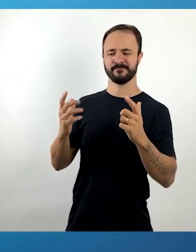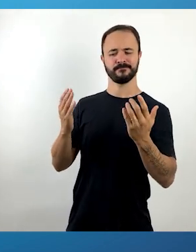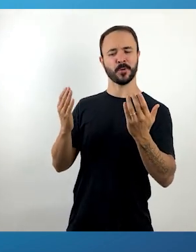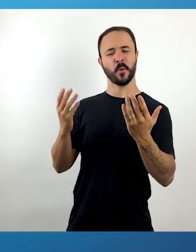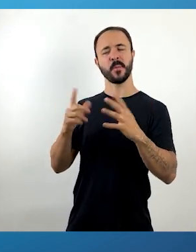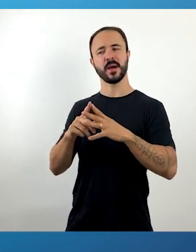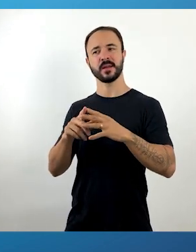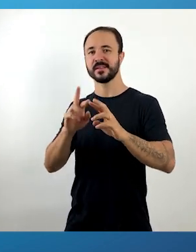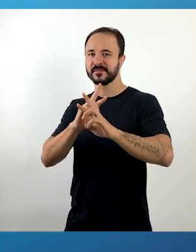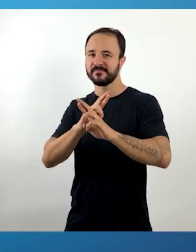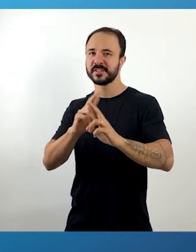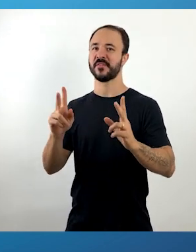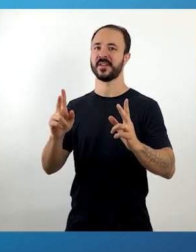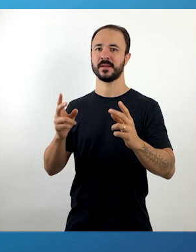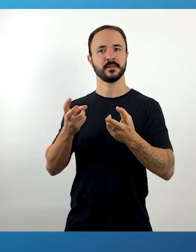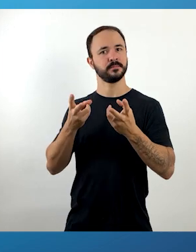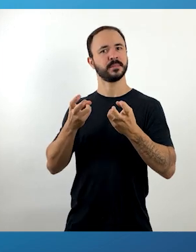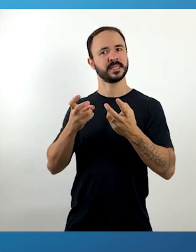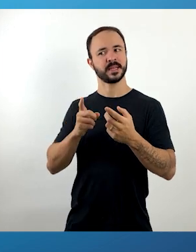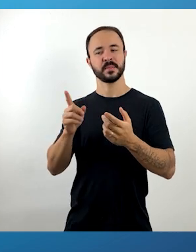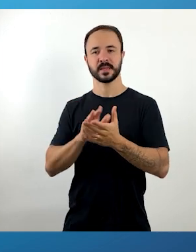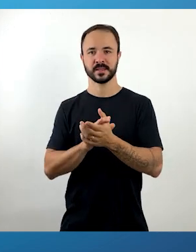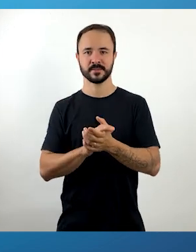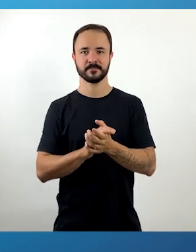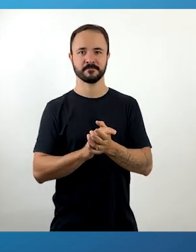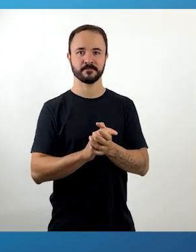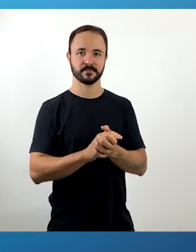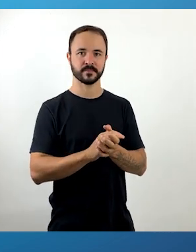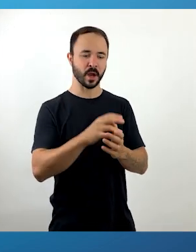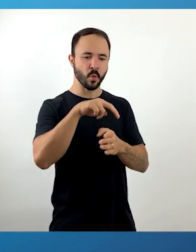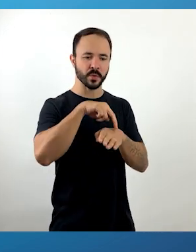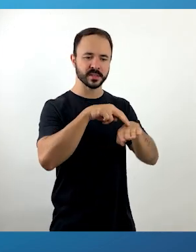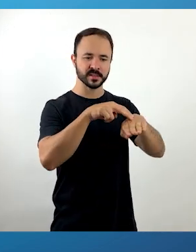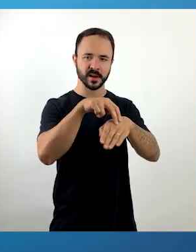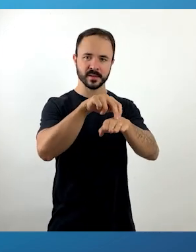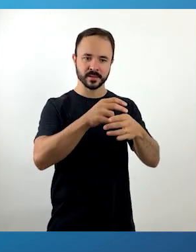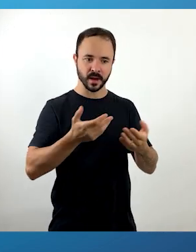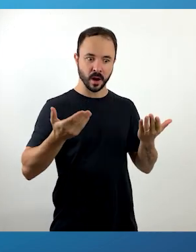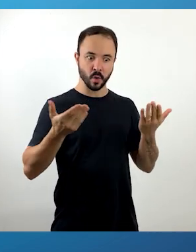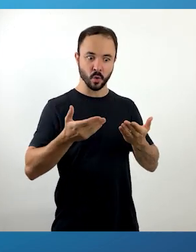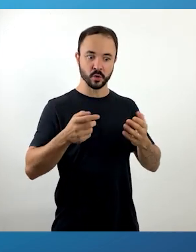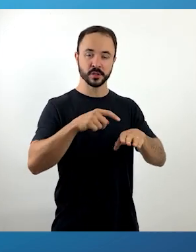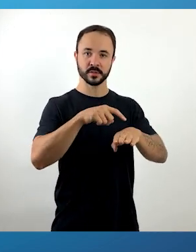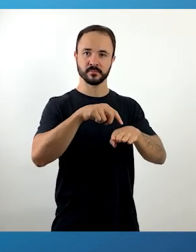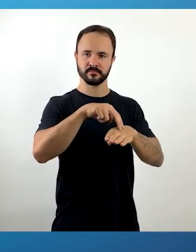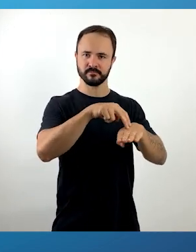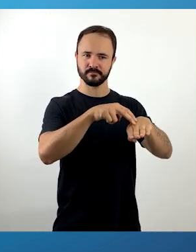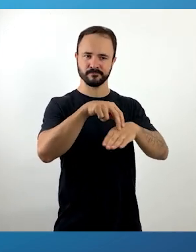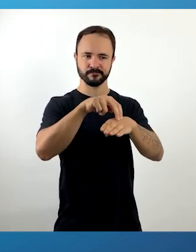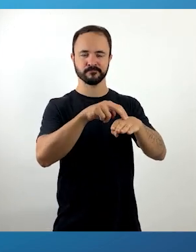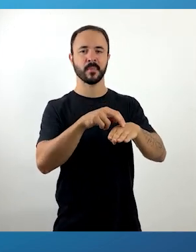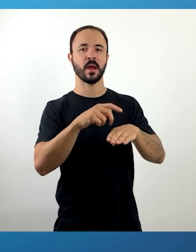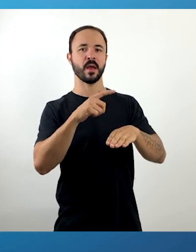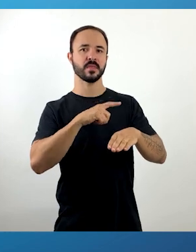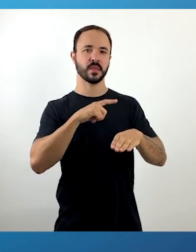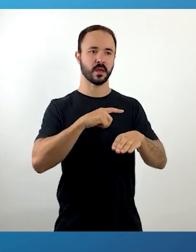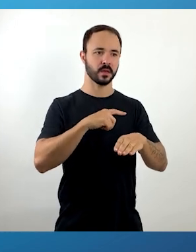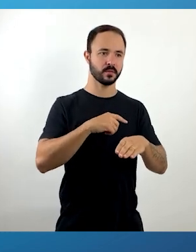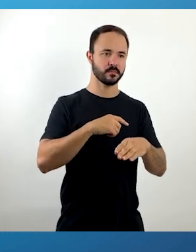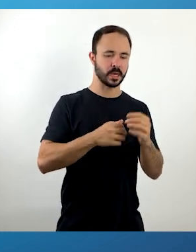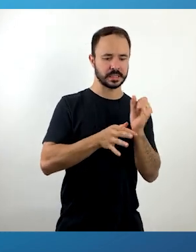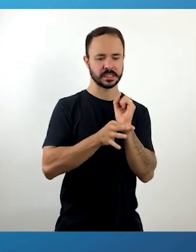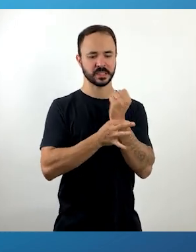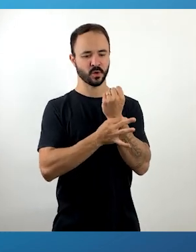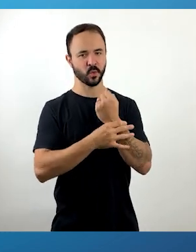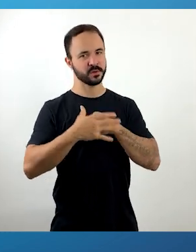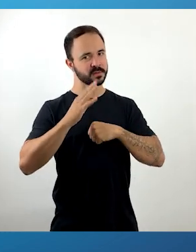tem eh eh uma cobertura né ali de maneira que possa eh dar uma maior